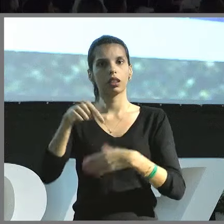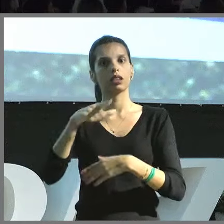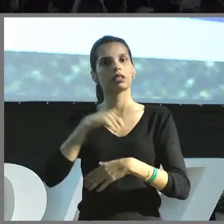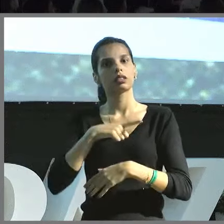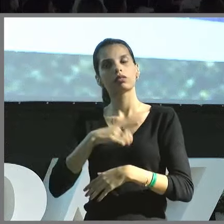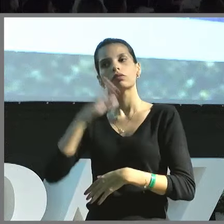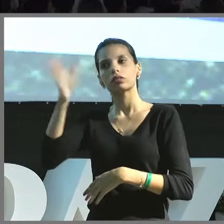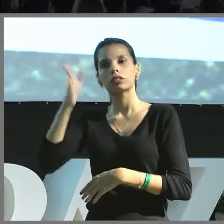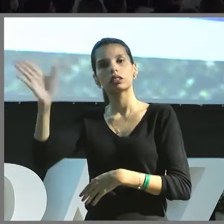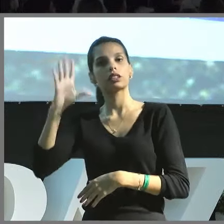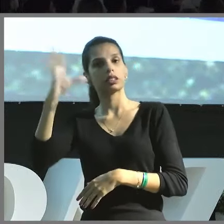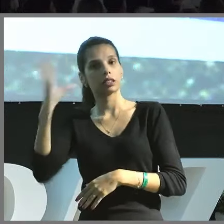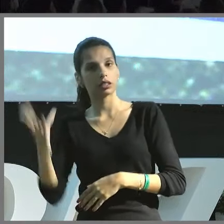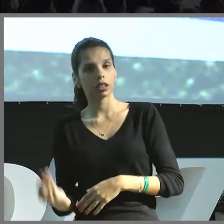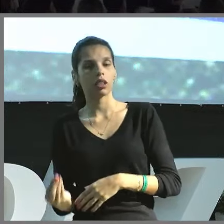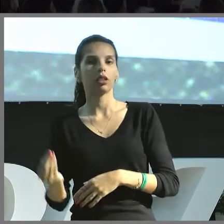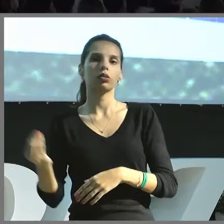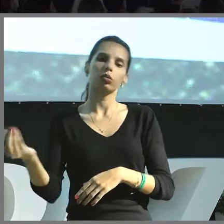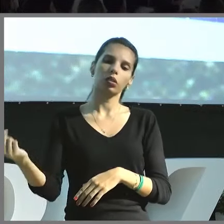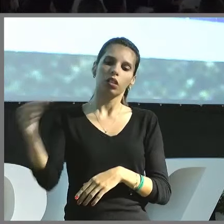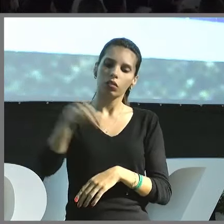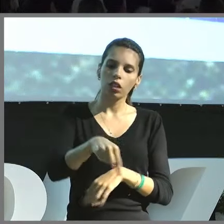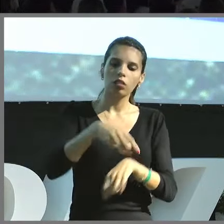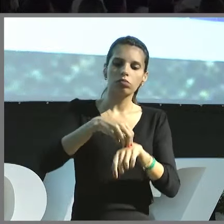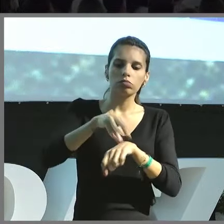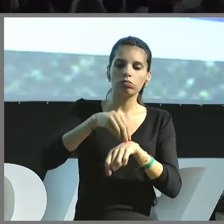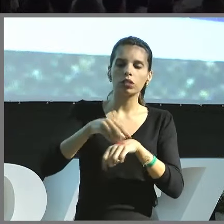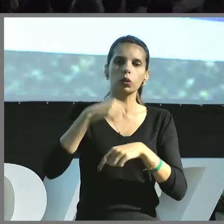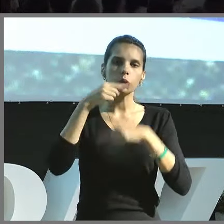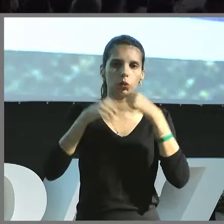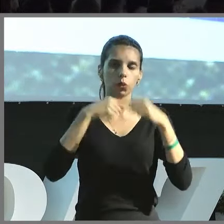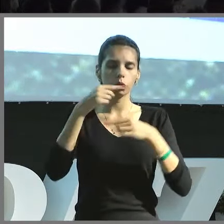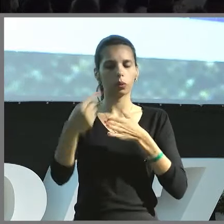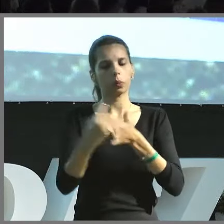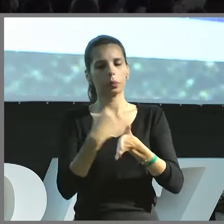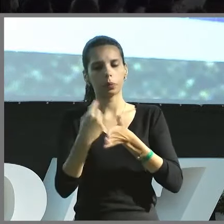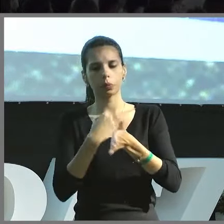centro espírita, e as suas questões, as suas dúvidas, se era ou se